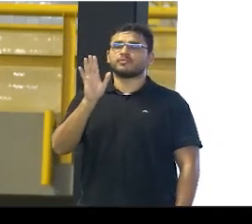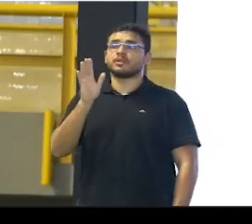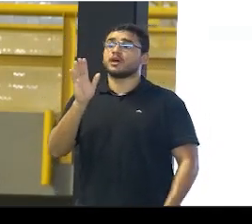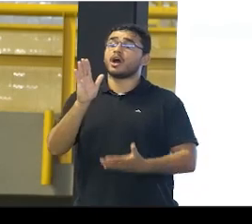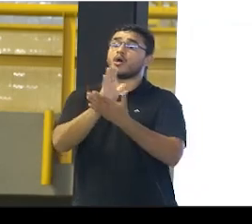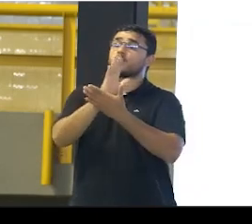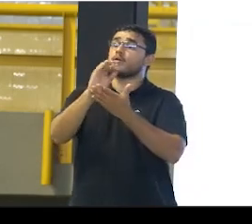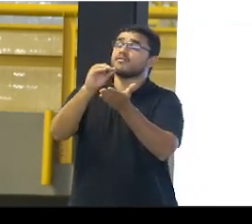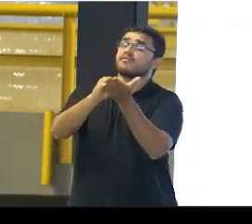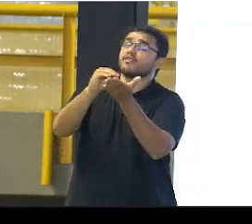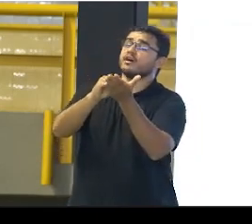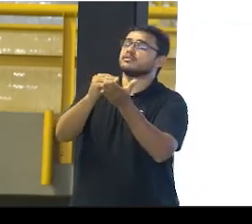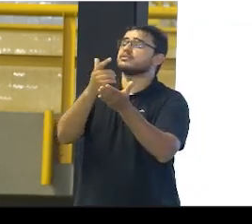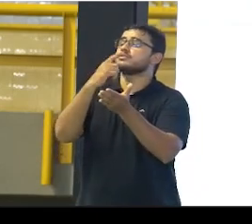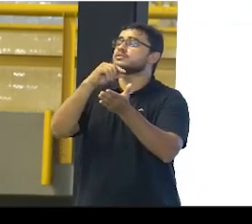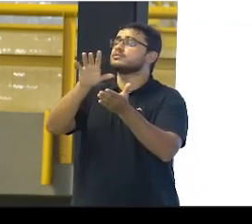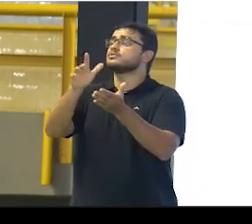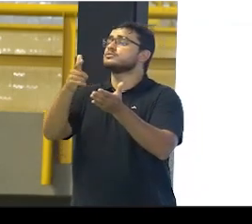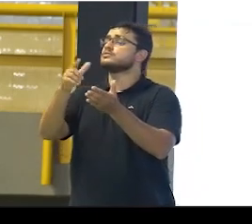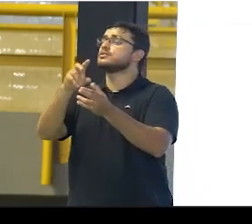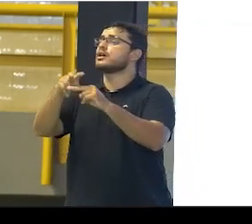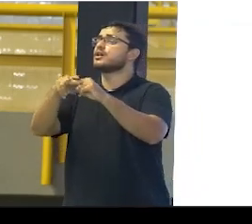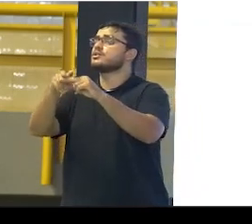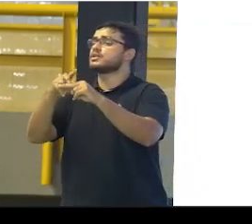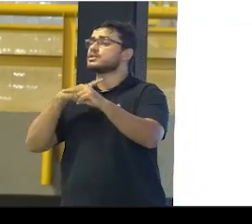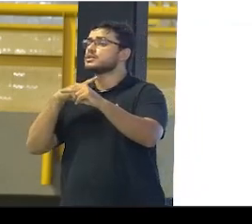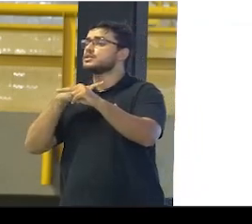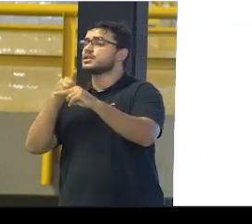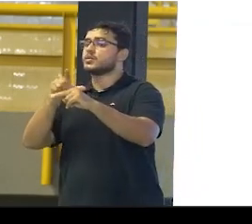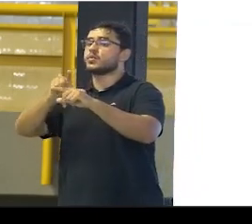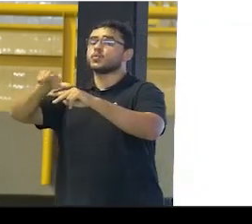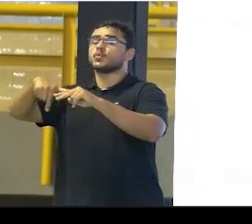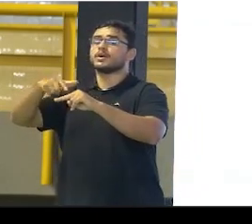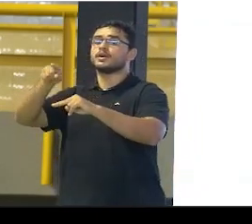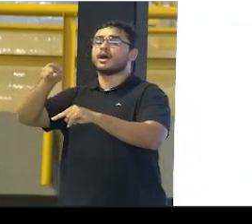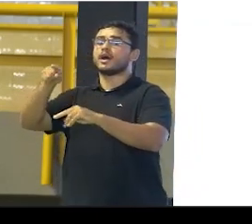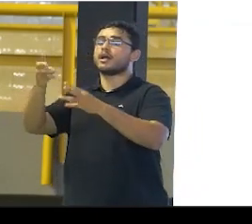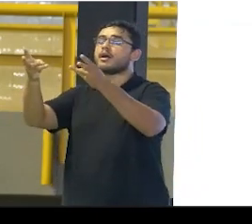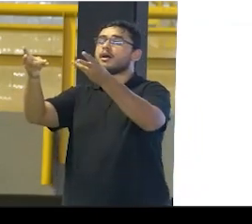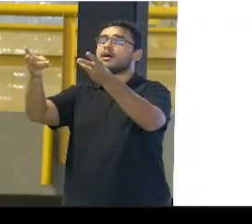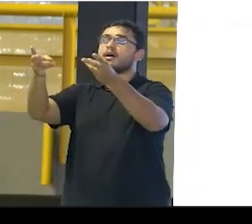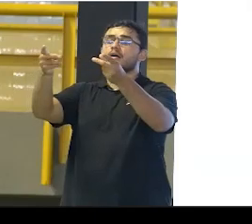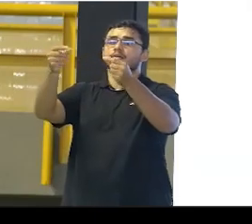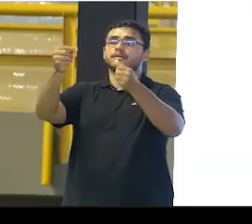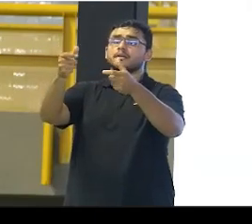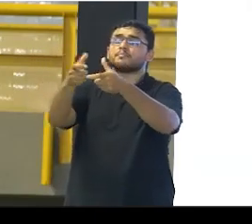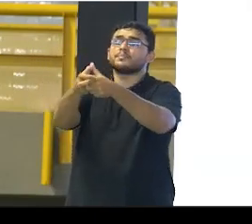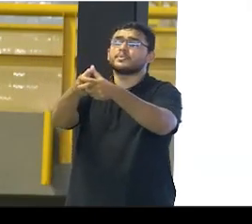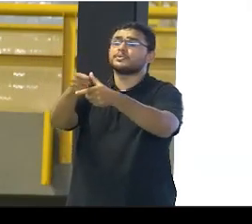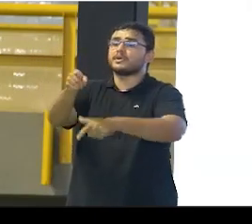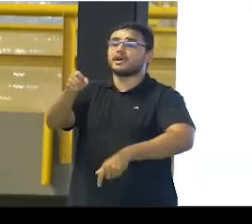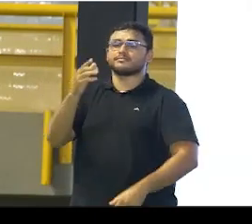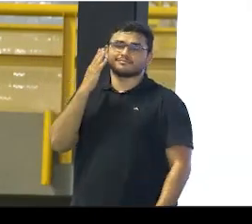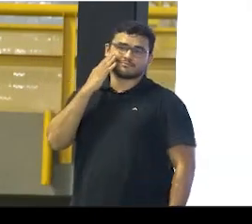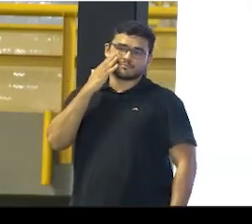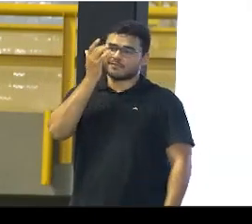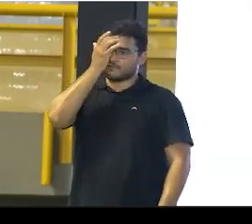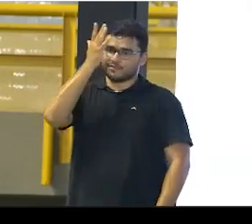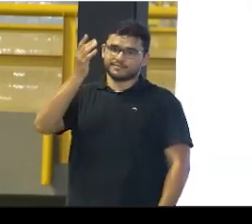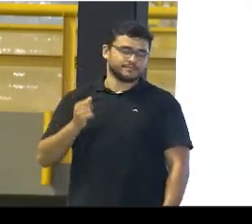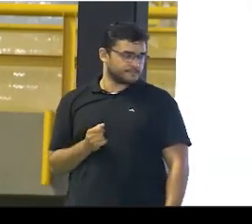8 metros de comprimento por 6 metros de largura. Ela tem